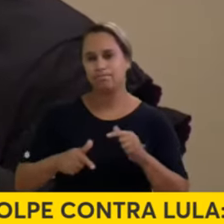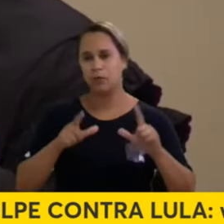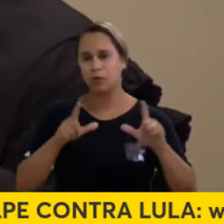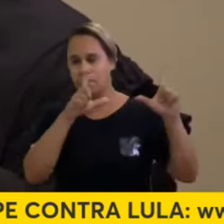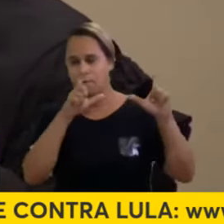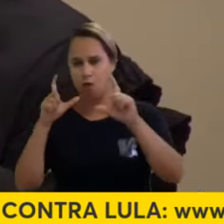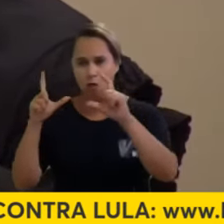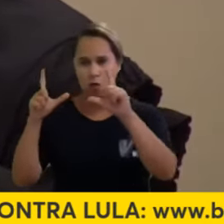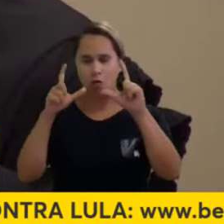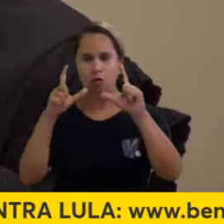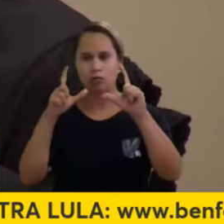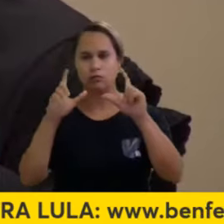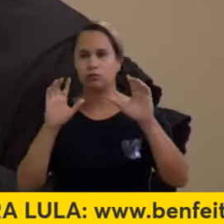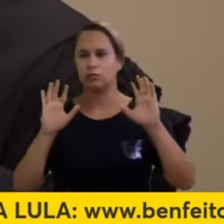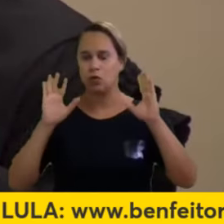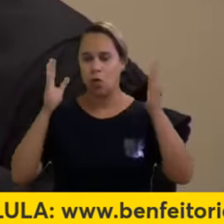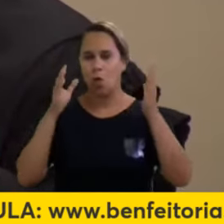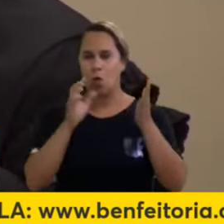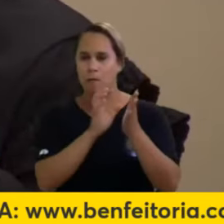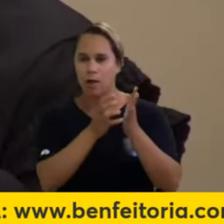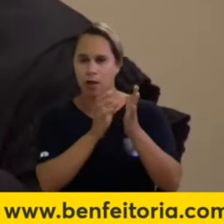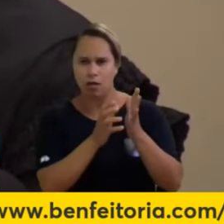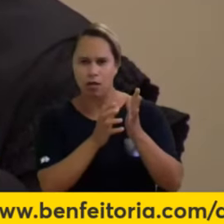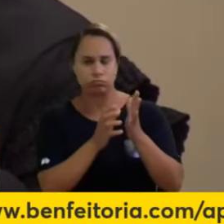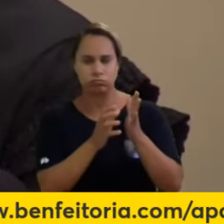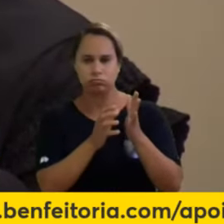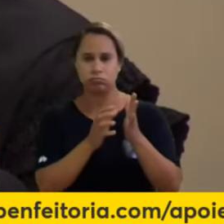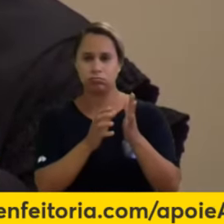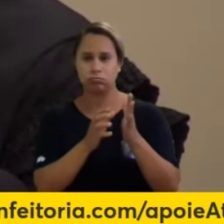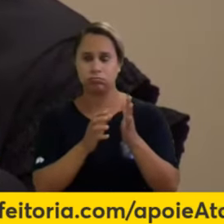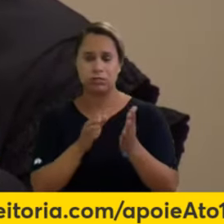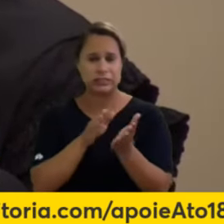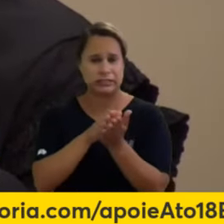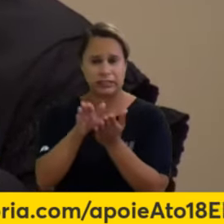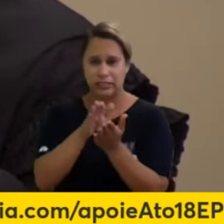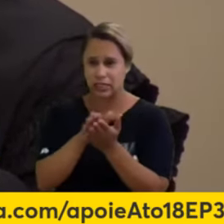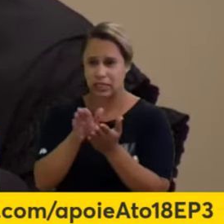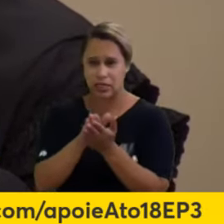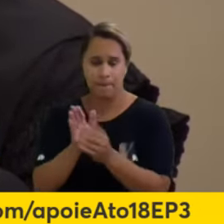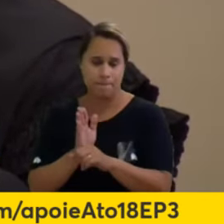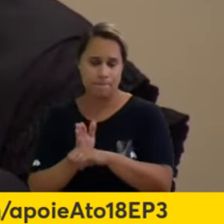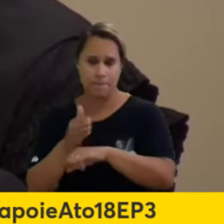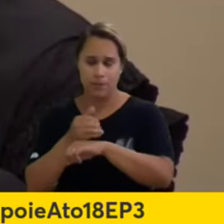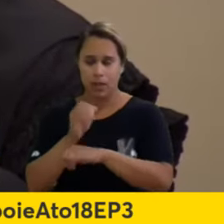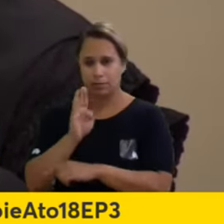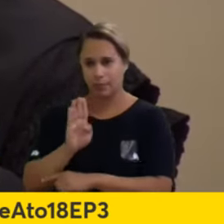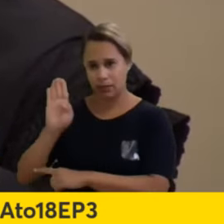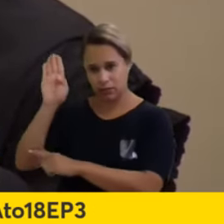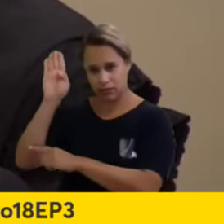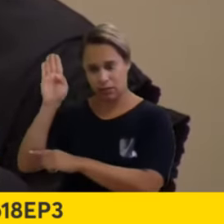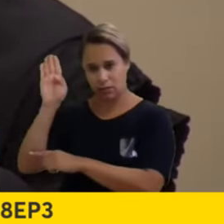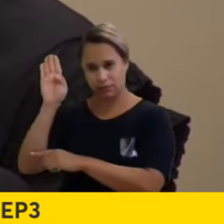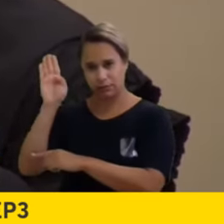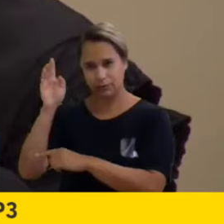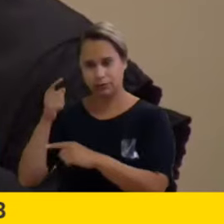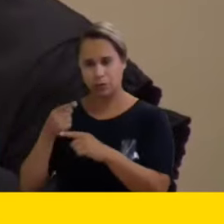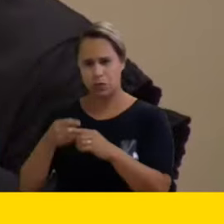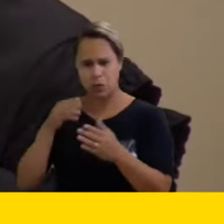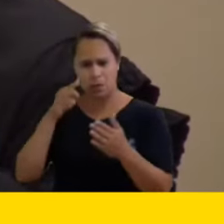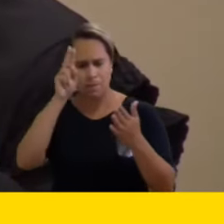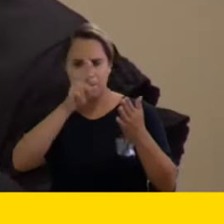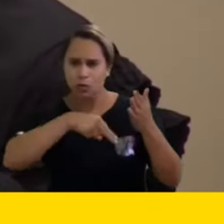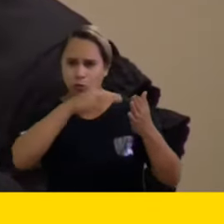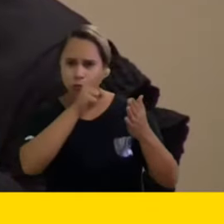individualizá-la partidários não deveria ser concebido como despesa de determinado pré-candidato pintura de imóvel